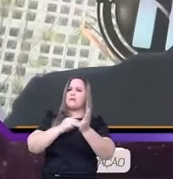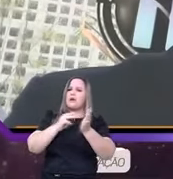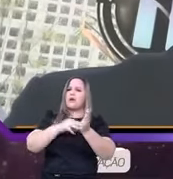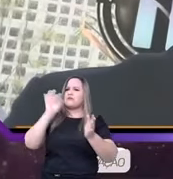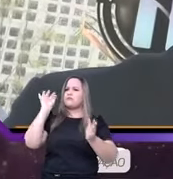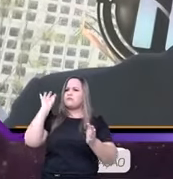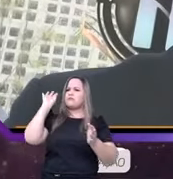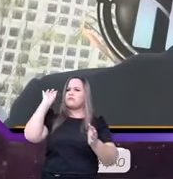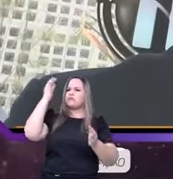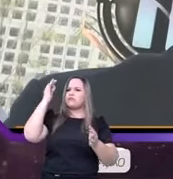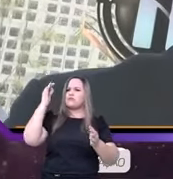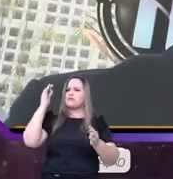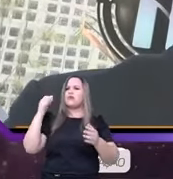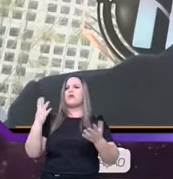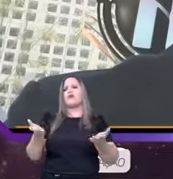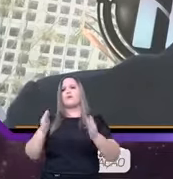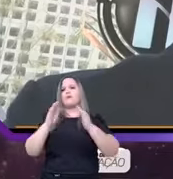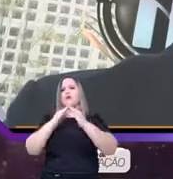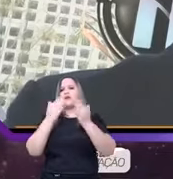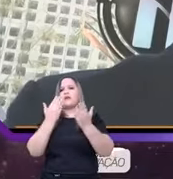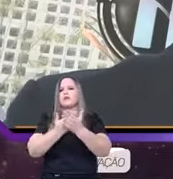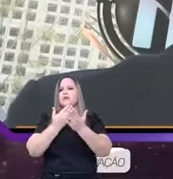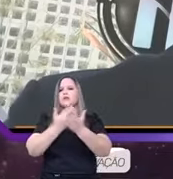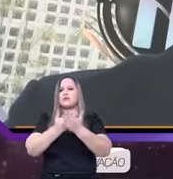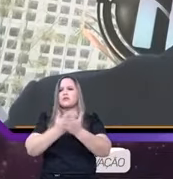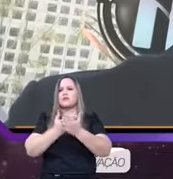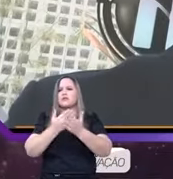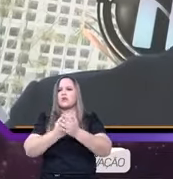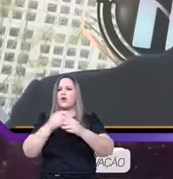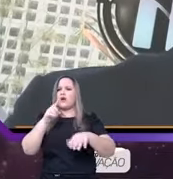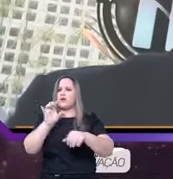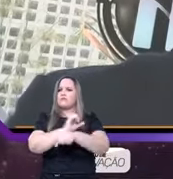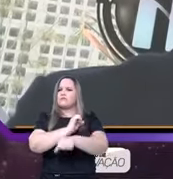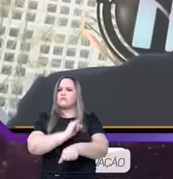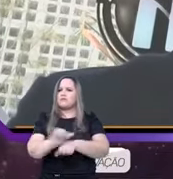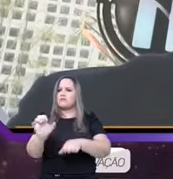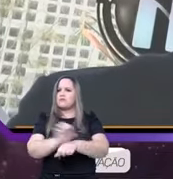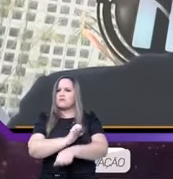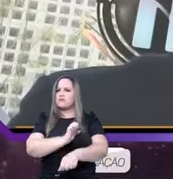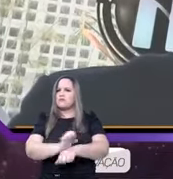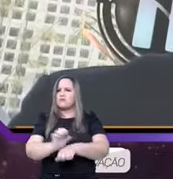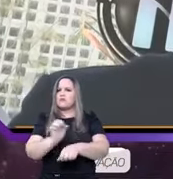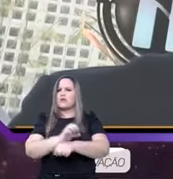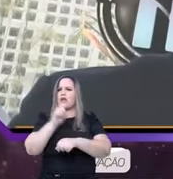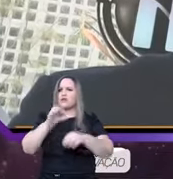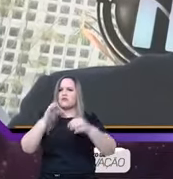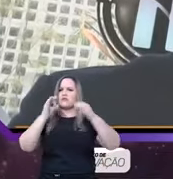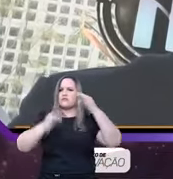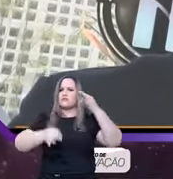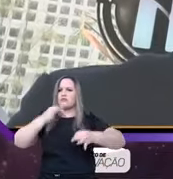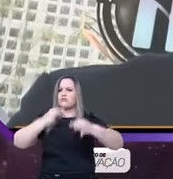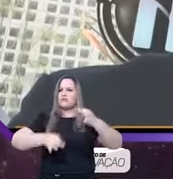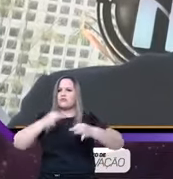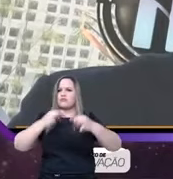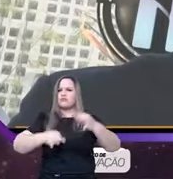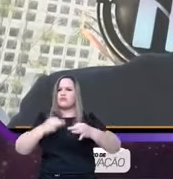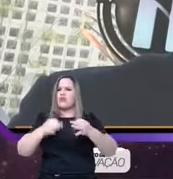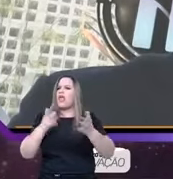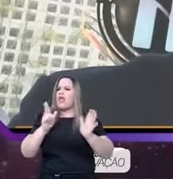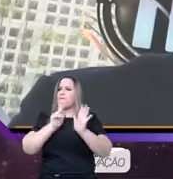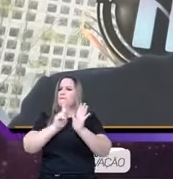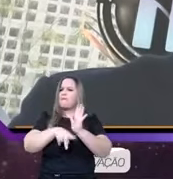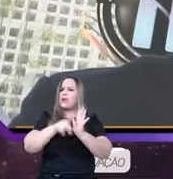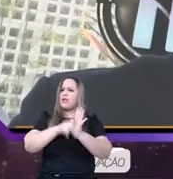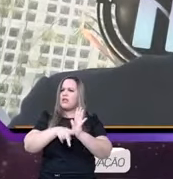com a escola de estratégia adotada pelos tribunais brasileiros, que é de planejamento estratégico? Me parece